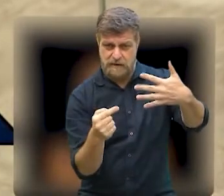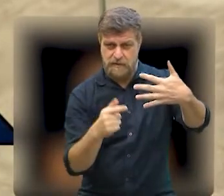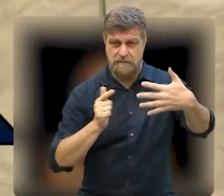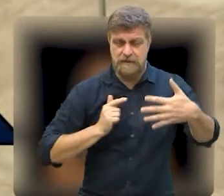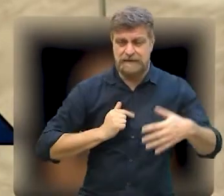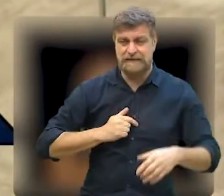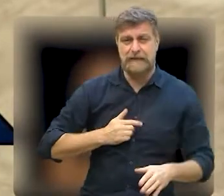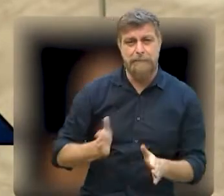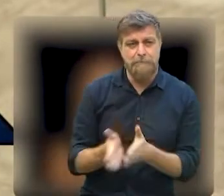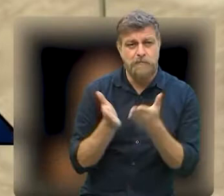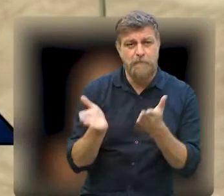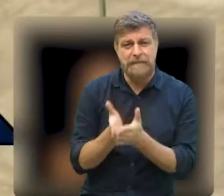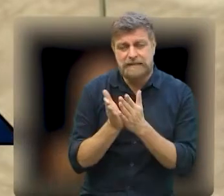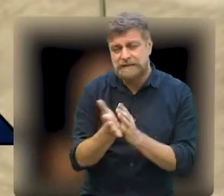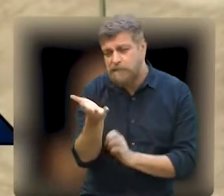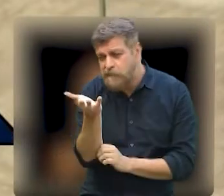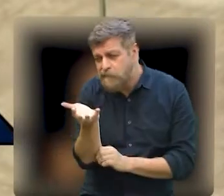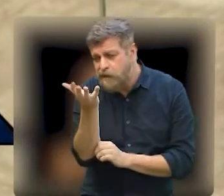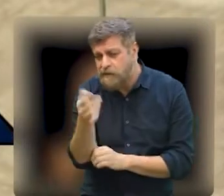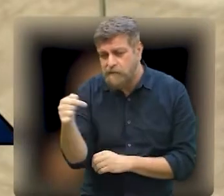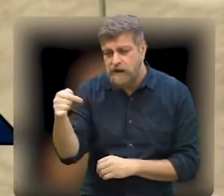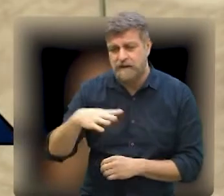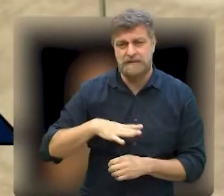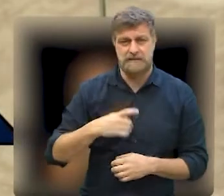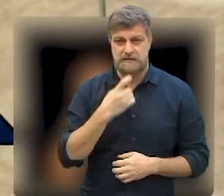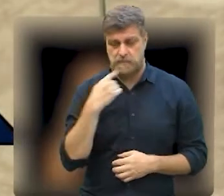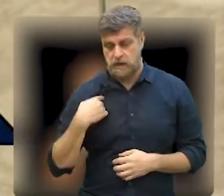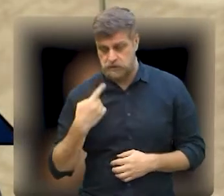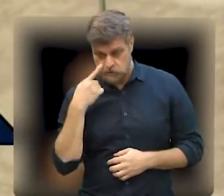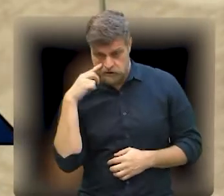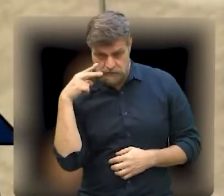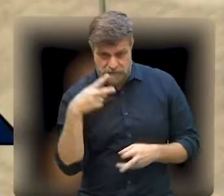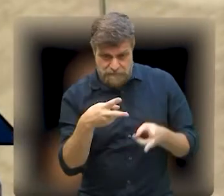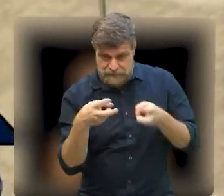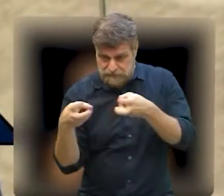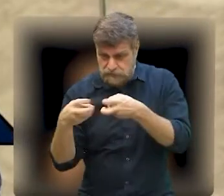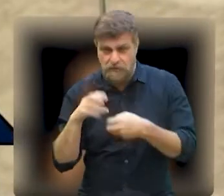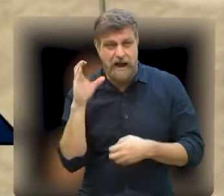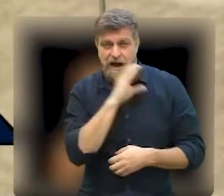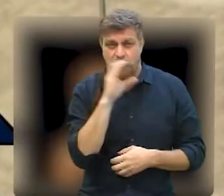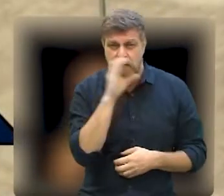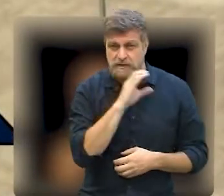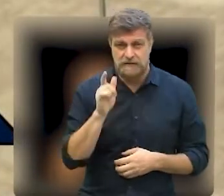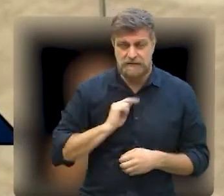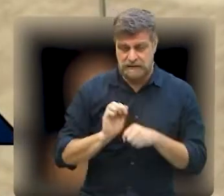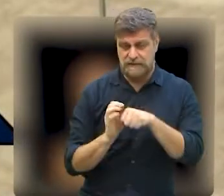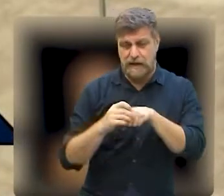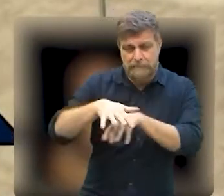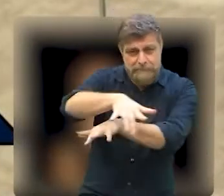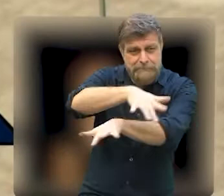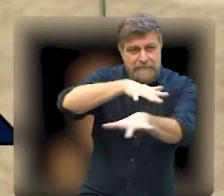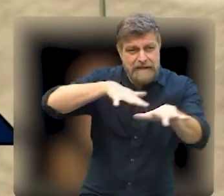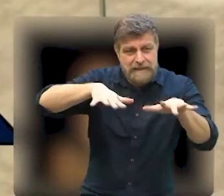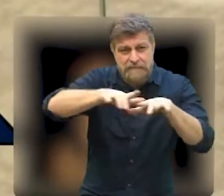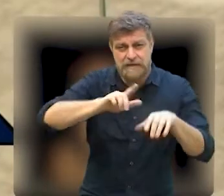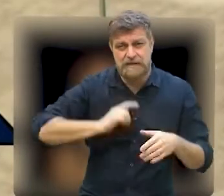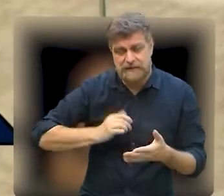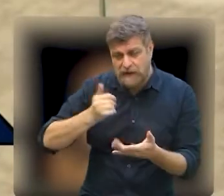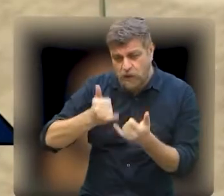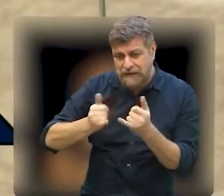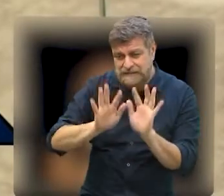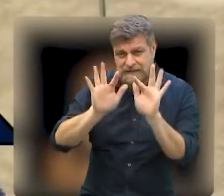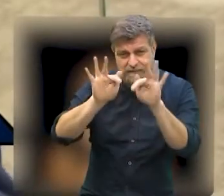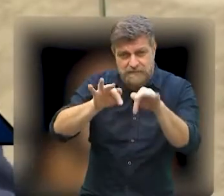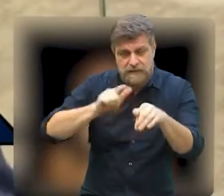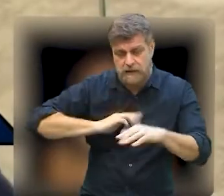de extrema pobreza na nossa cidade, e nós vimos que é urgente, ainda mais com a questão da pandemia. Estamos saindo de uma